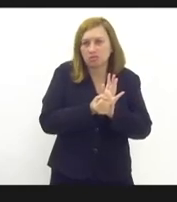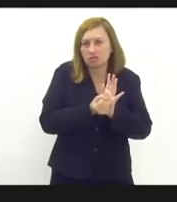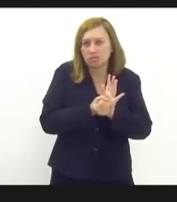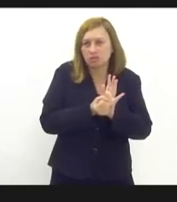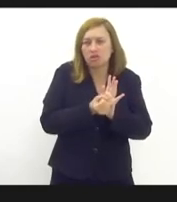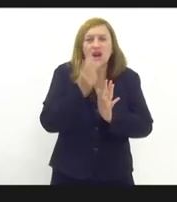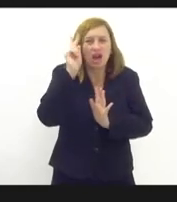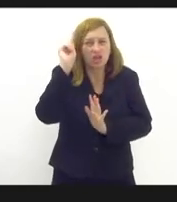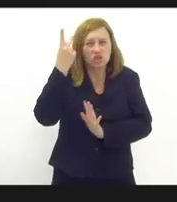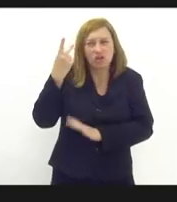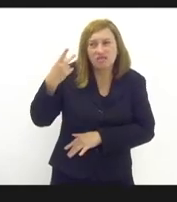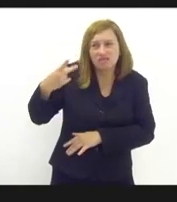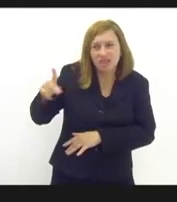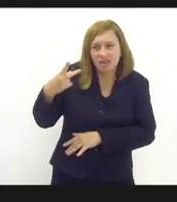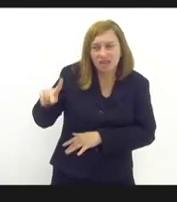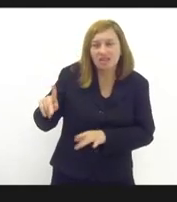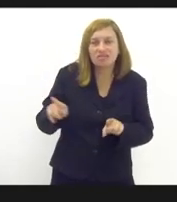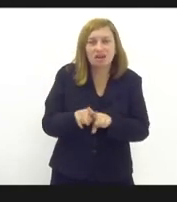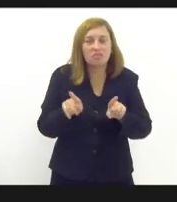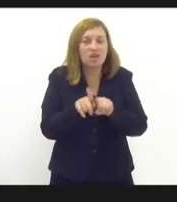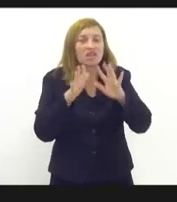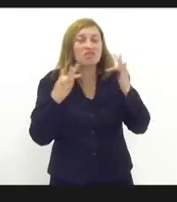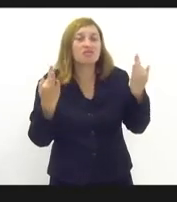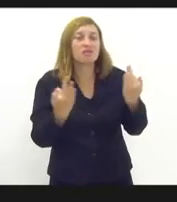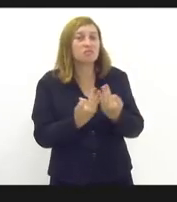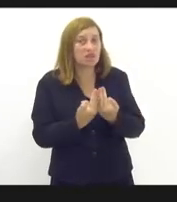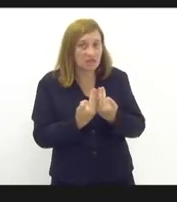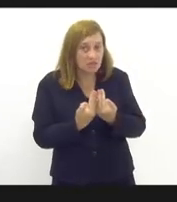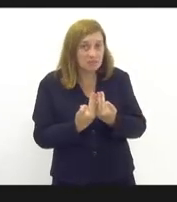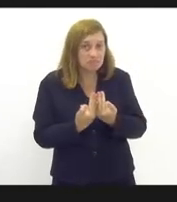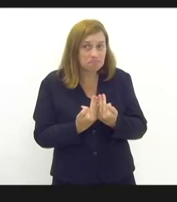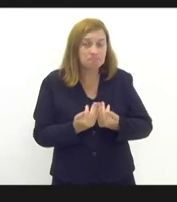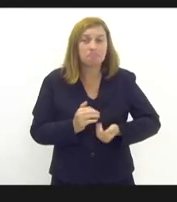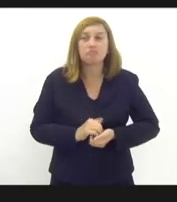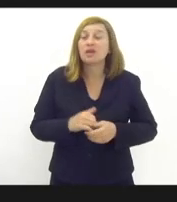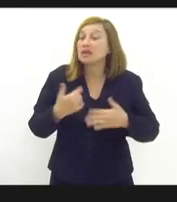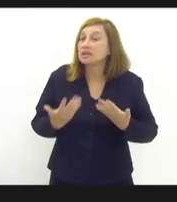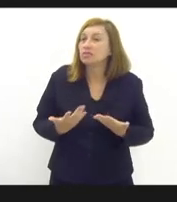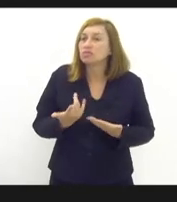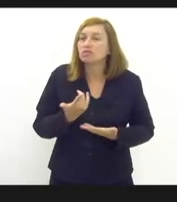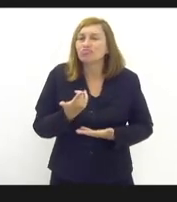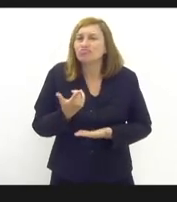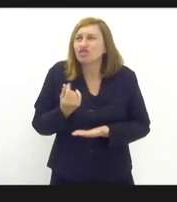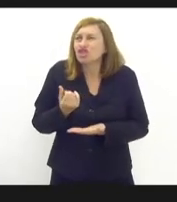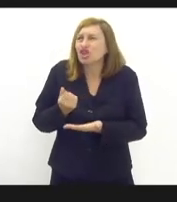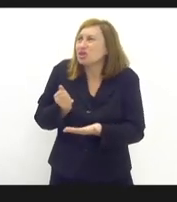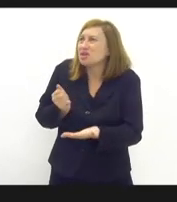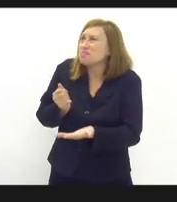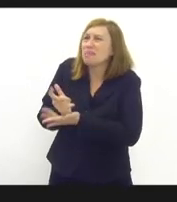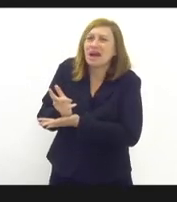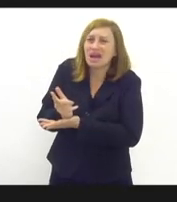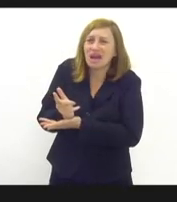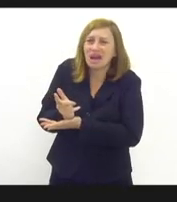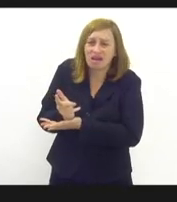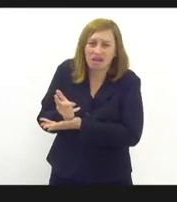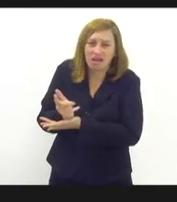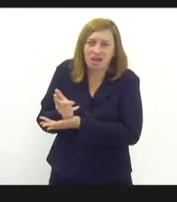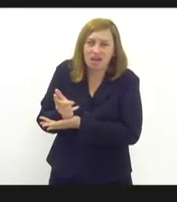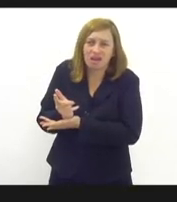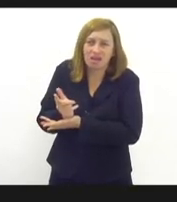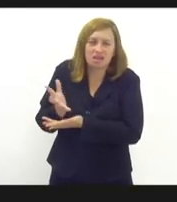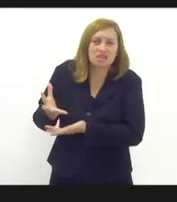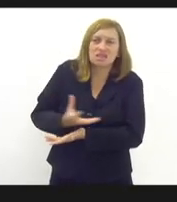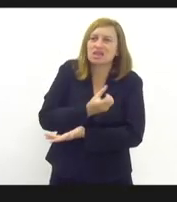a história, não somente dele, mas de toda a família. Então, não há dinheiro que possa